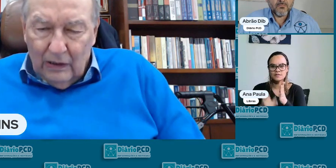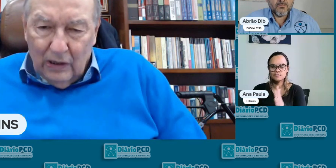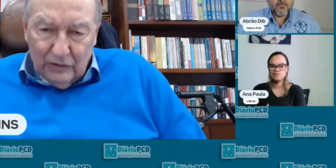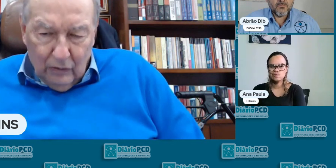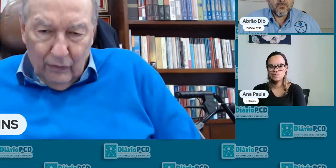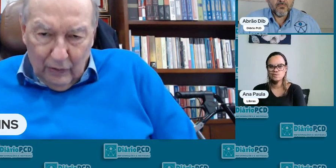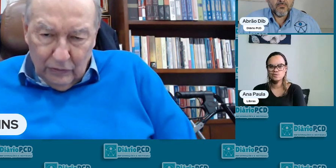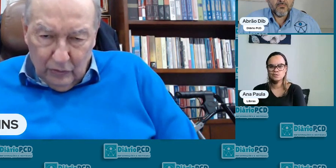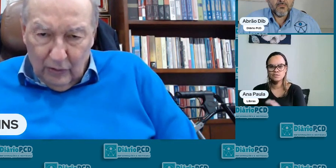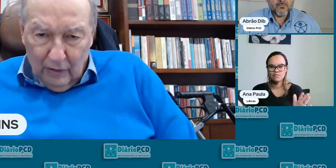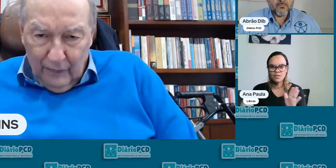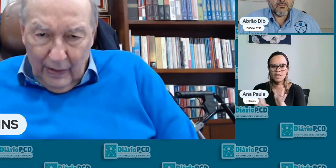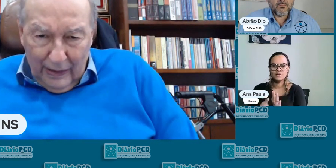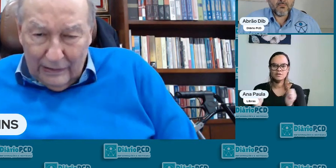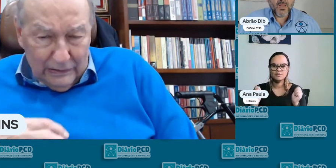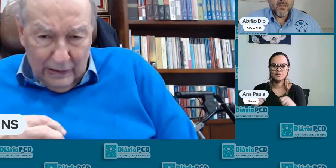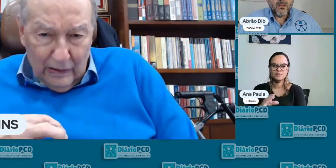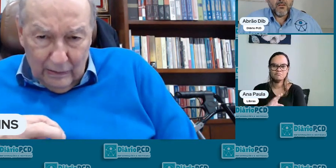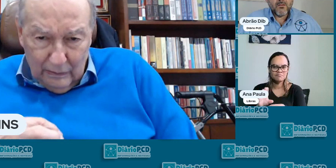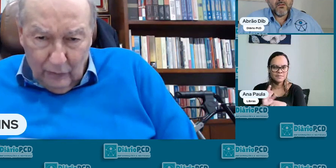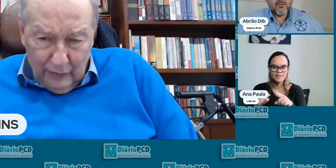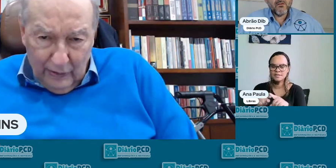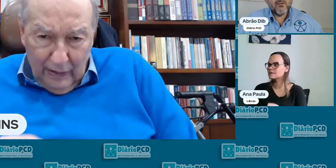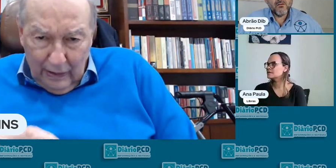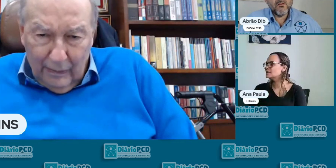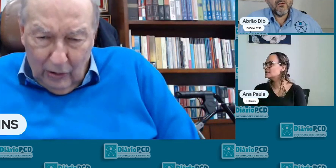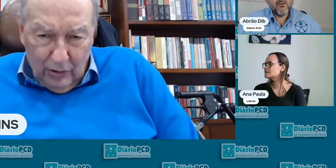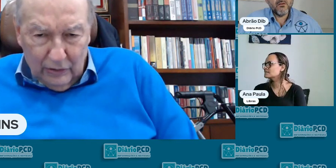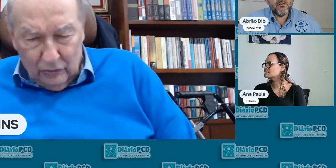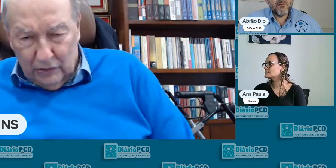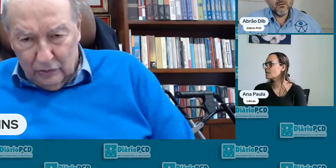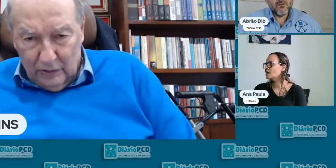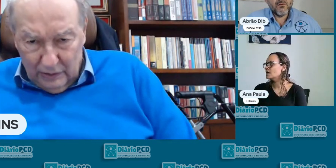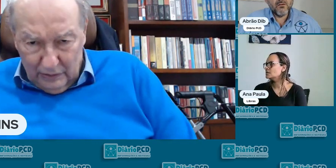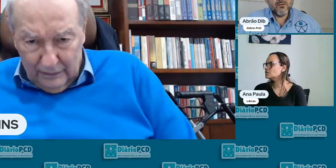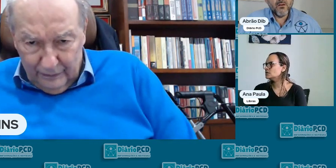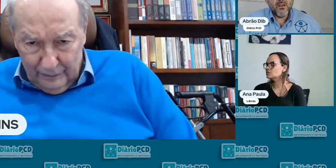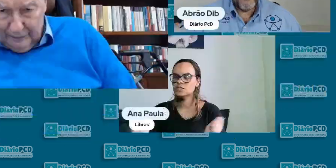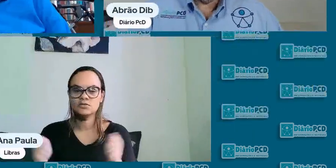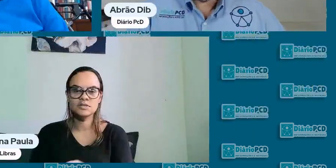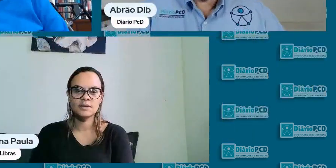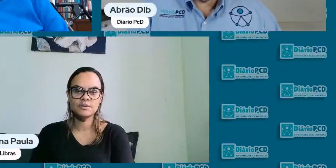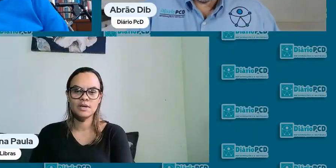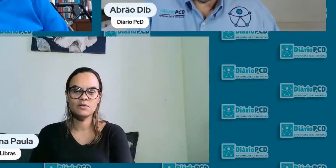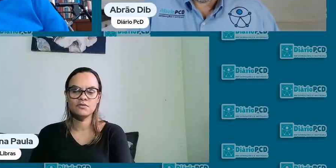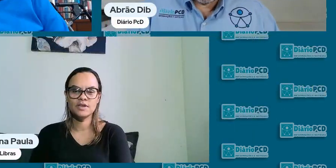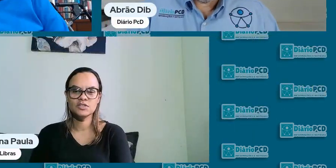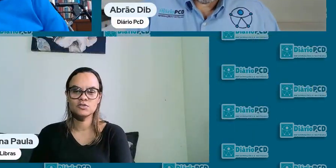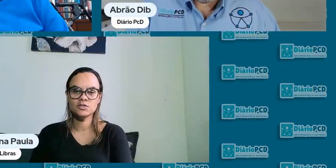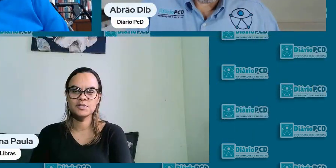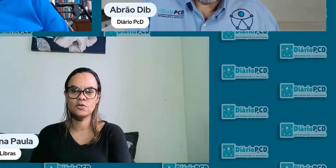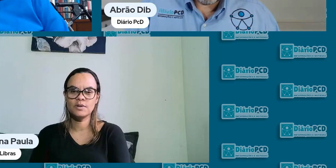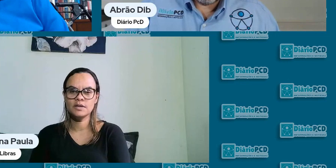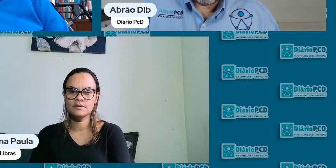na legislação infraconstitucional. Essa seria, em meu ver, a melhor das sugestões. Professor Ives